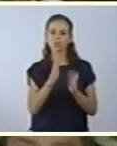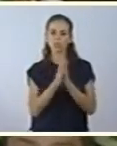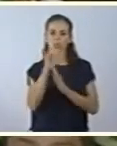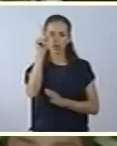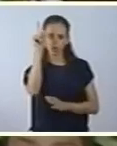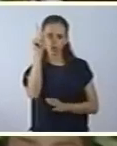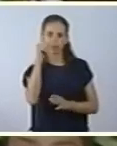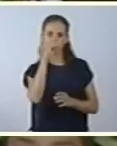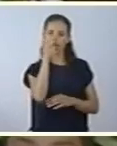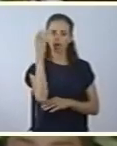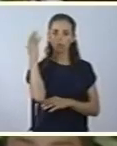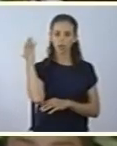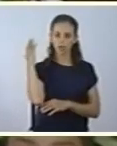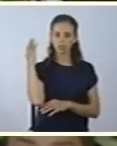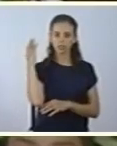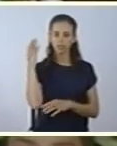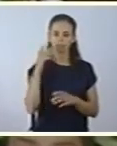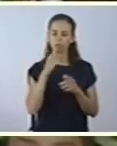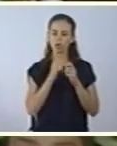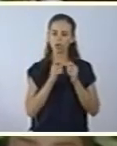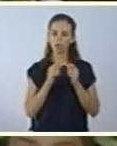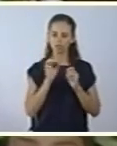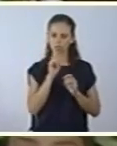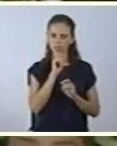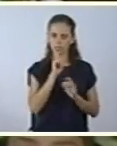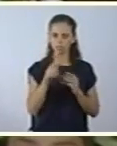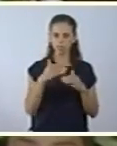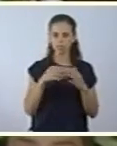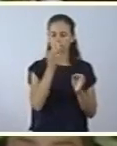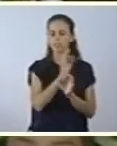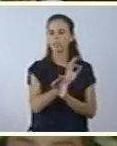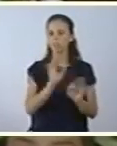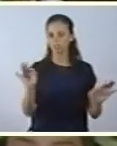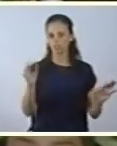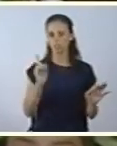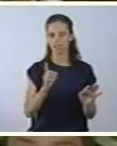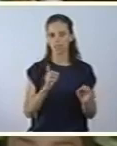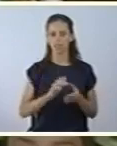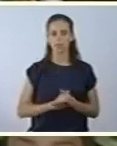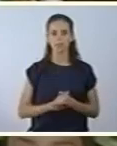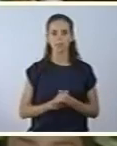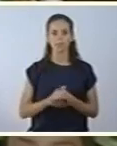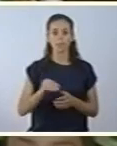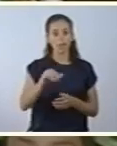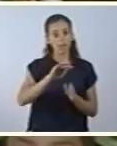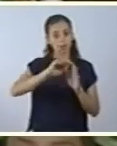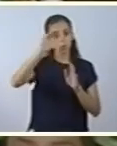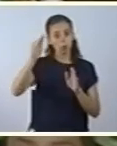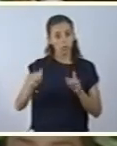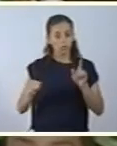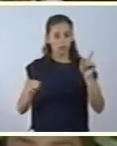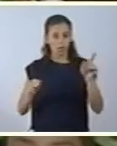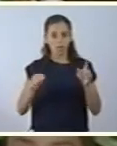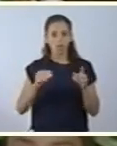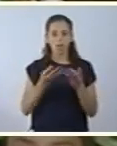Deus, com a natureza, em oração. É das coisas fantásticas. É ali no monte que